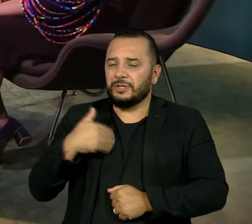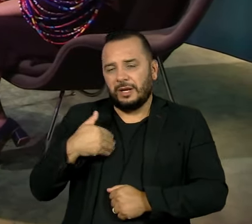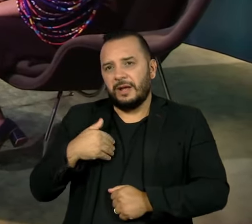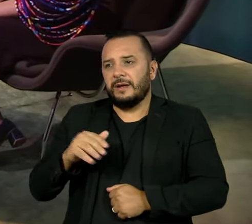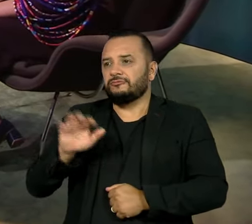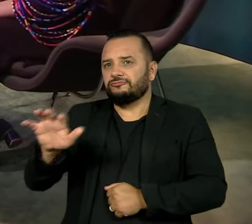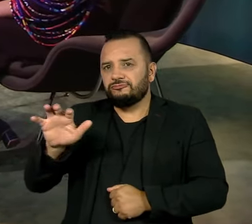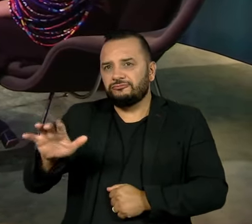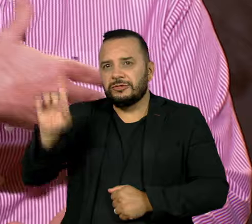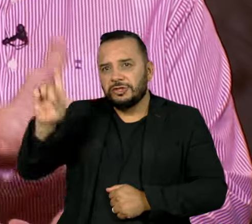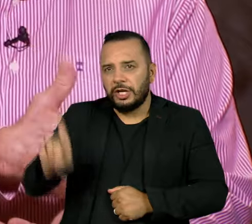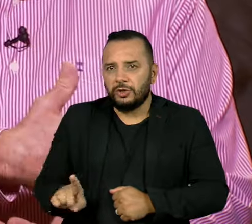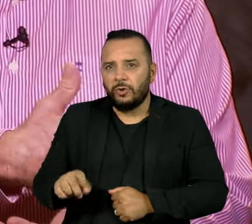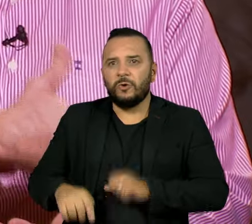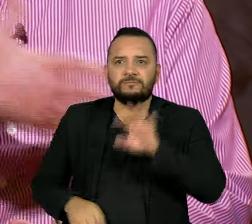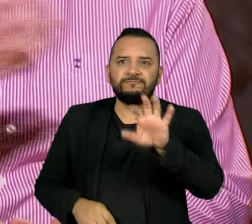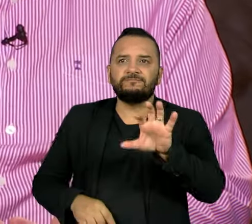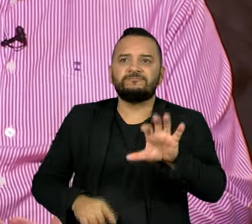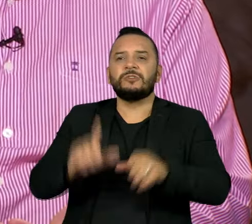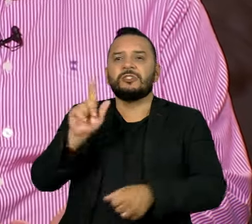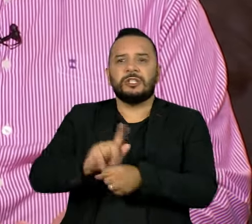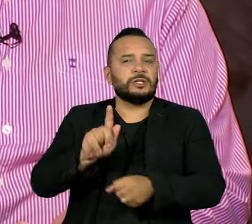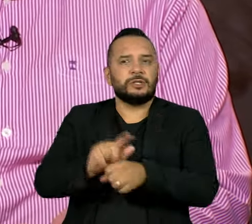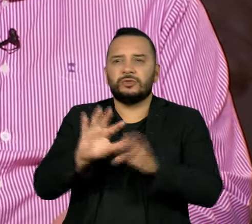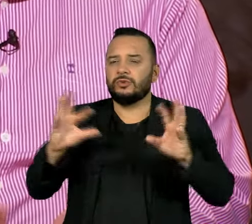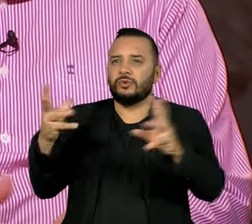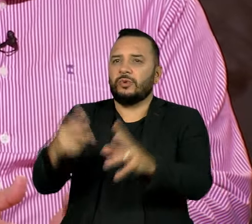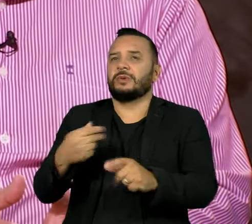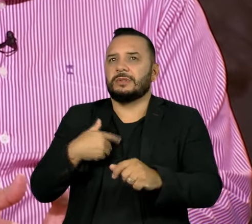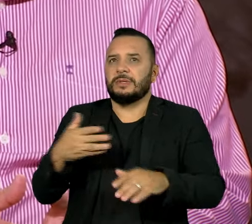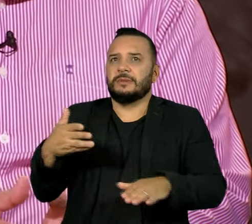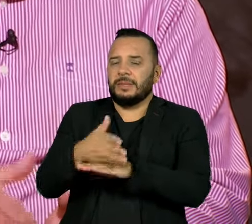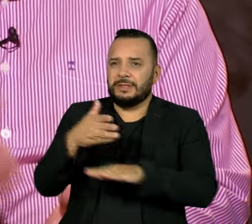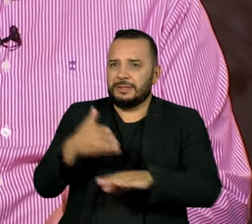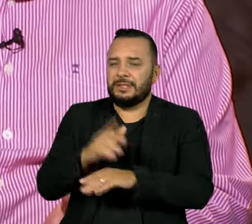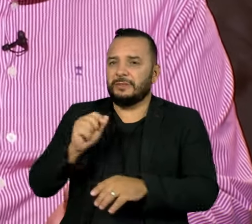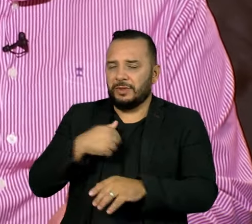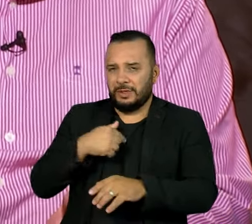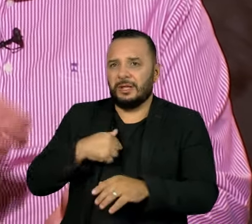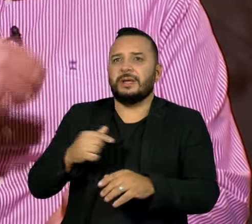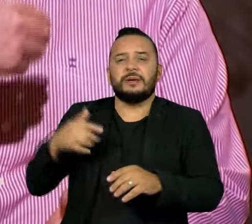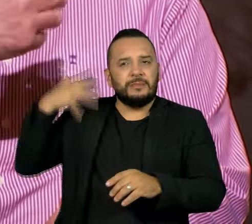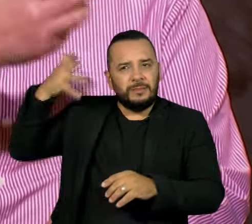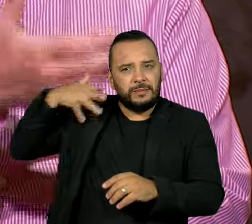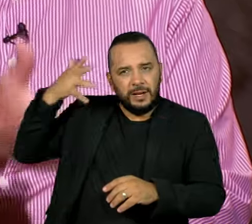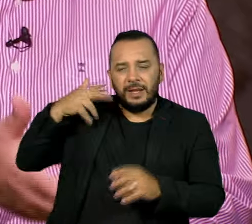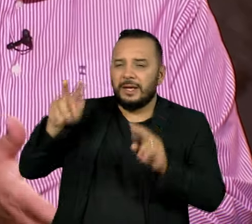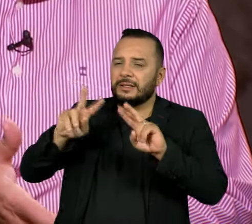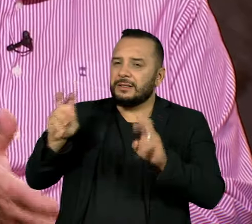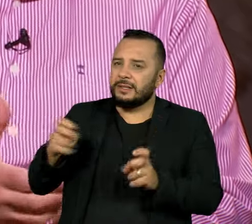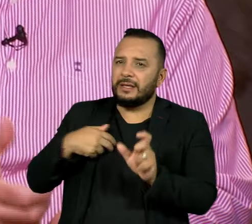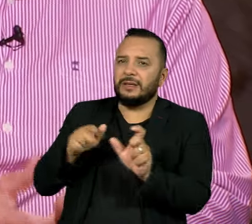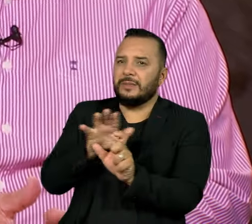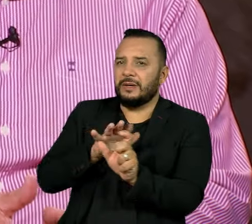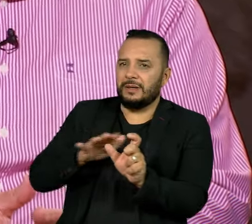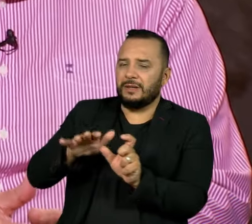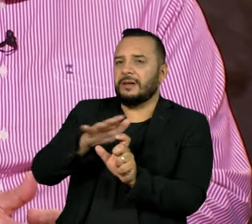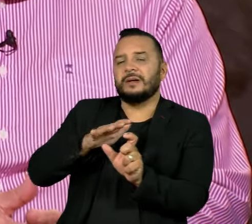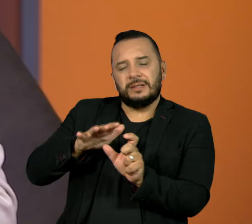diretores, os gerentes, todas participem das sessões de letramento, das palestras, dos grupos